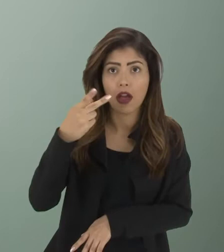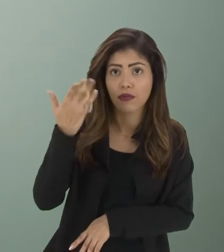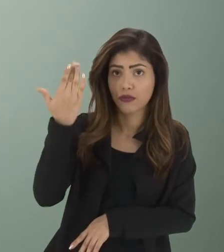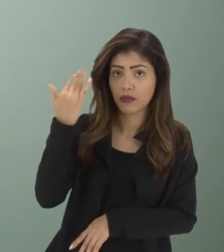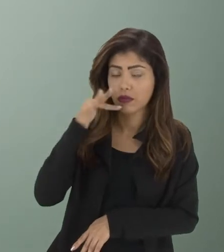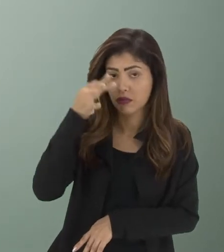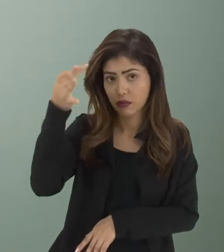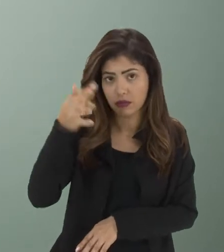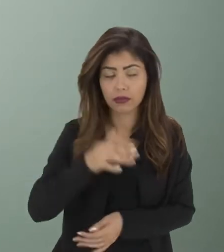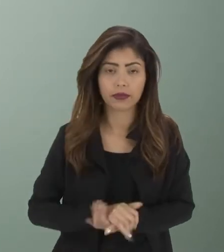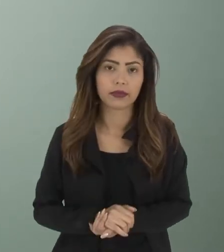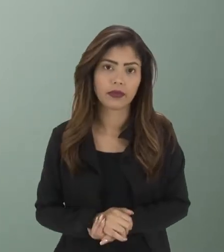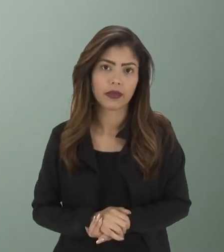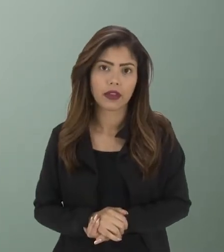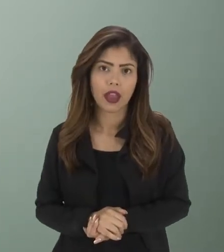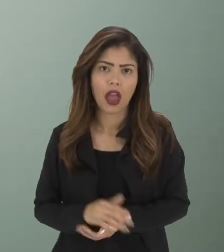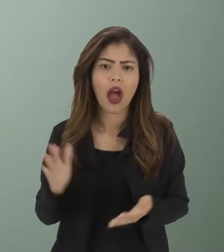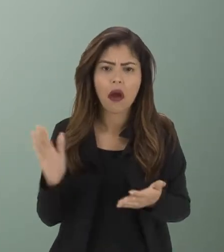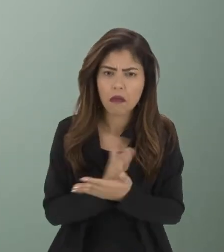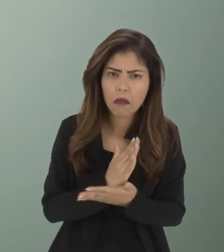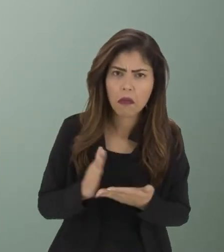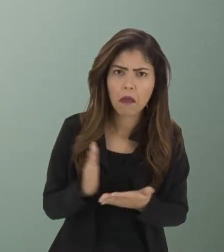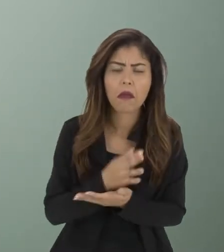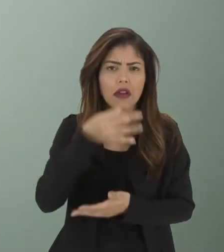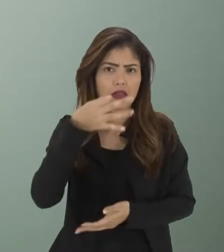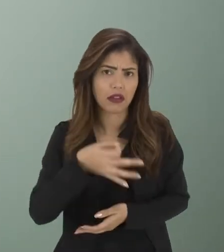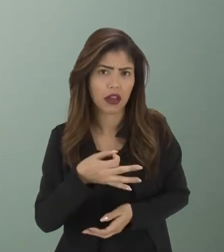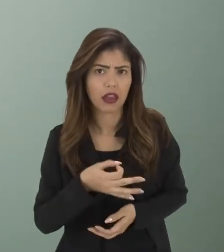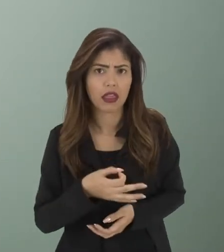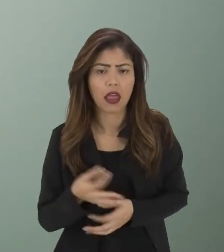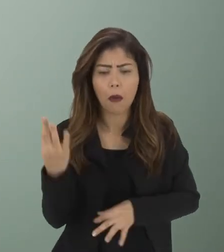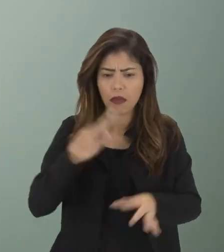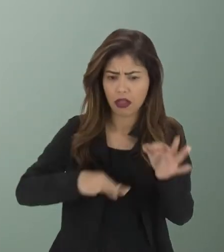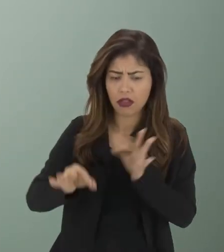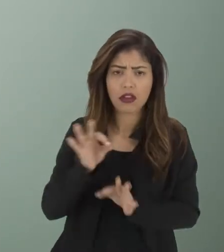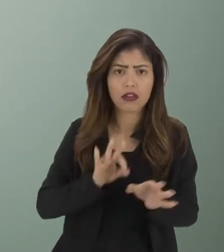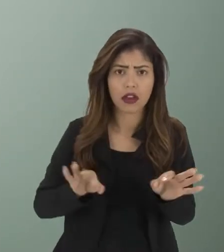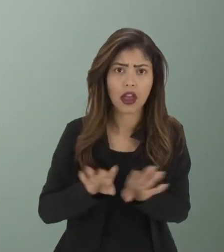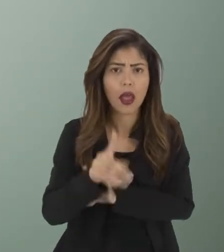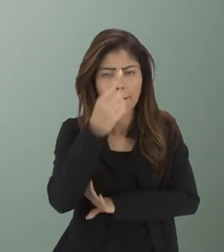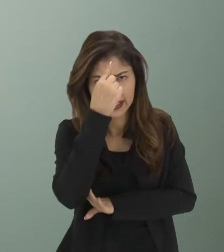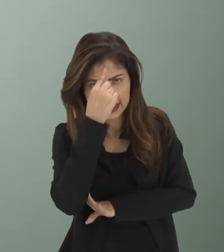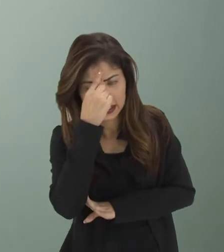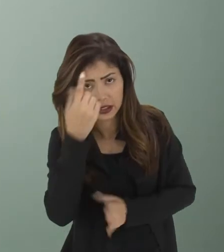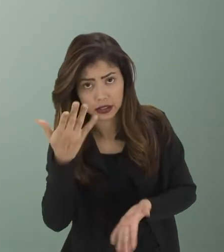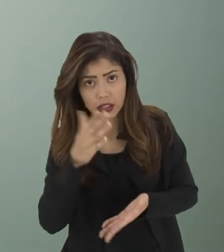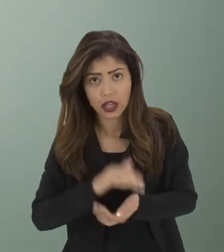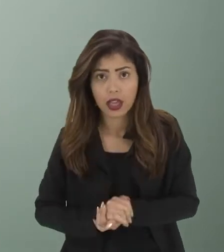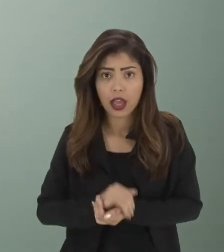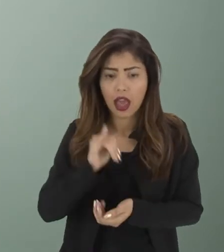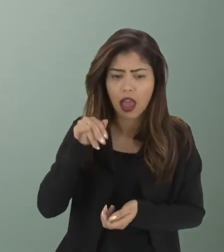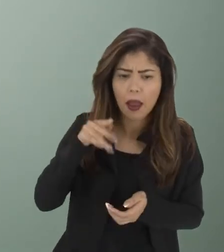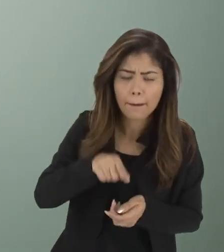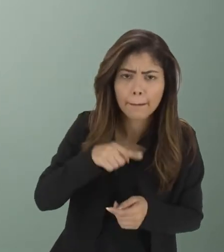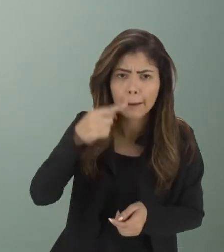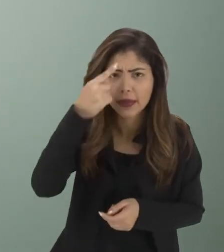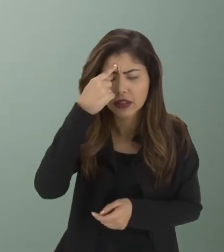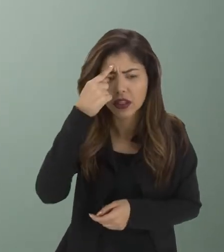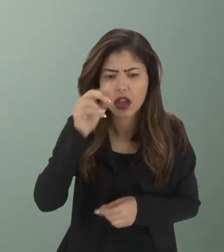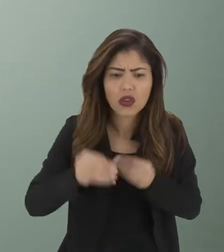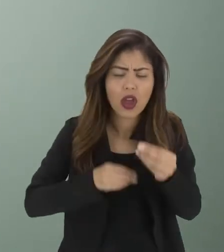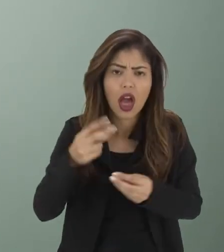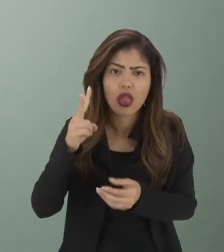algo incerto, é algo que ainda não está planejado. Eu estou só pensando, eu tenho a intenção de que daqui a 2